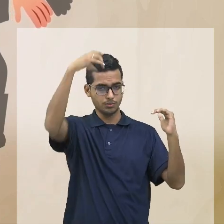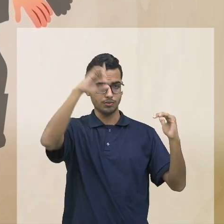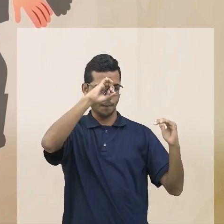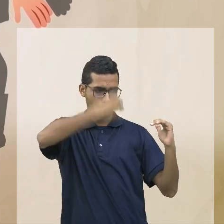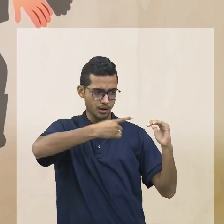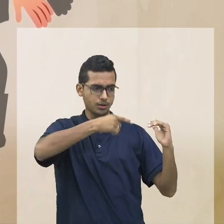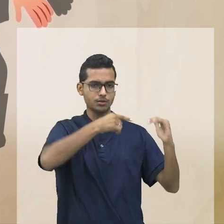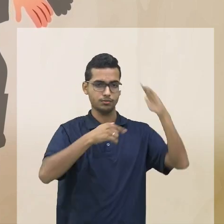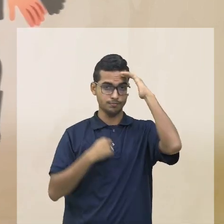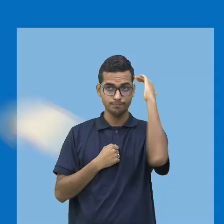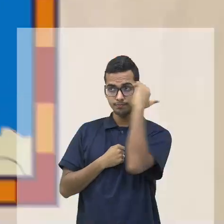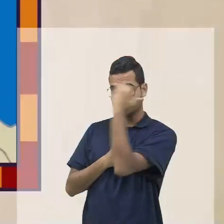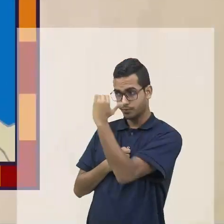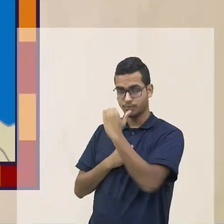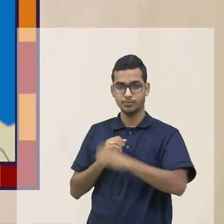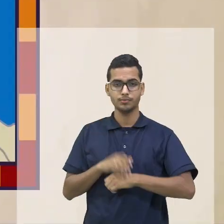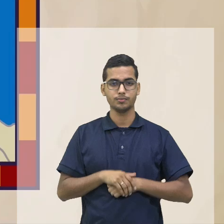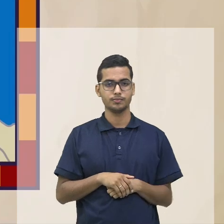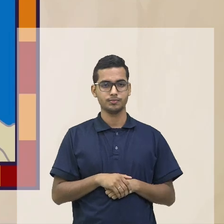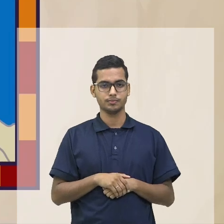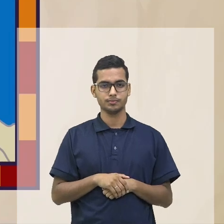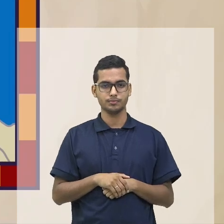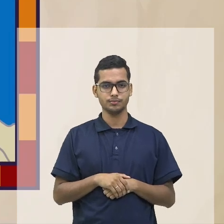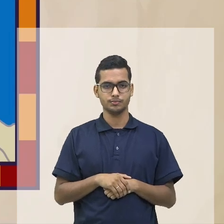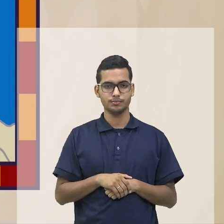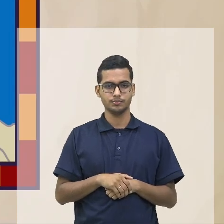nobre seu vassalo.